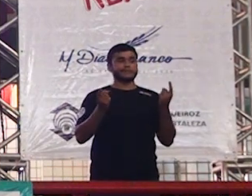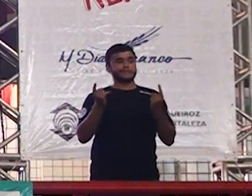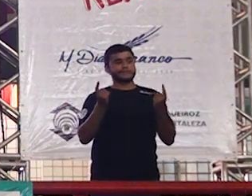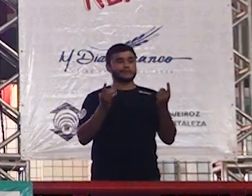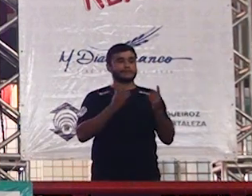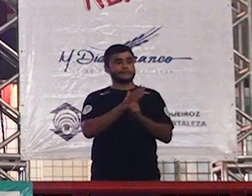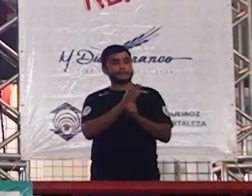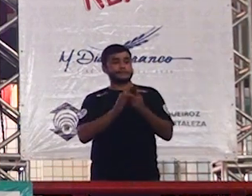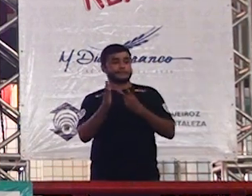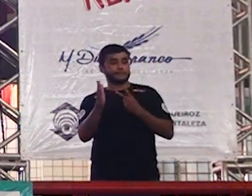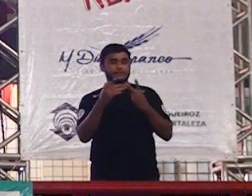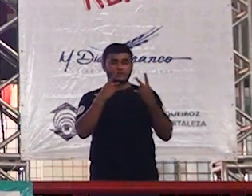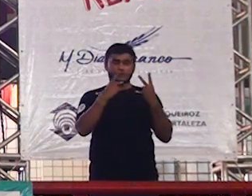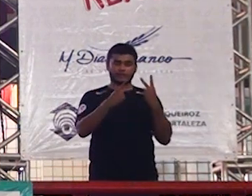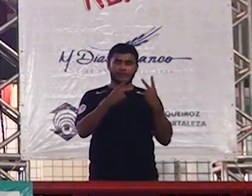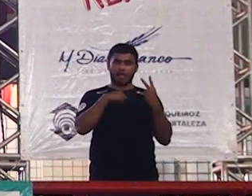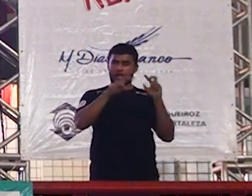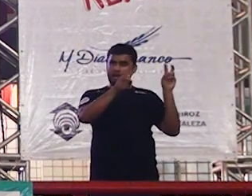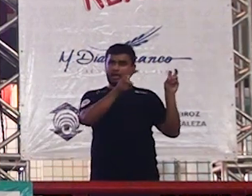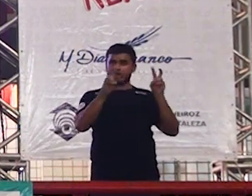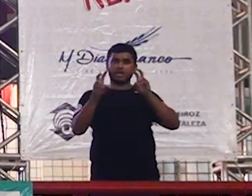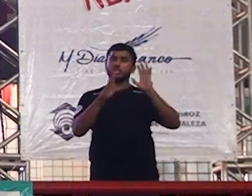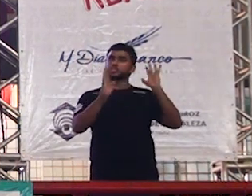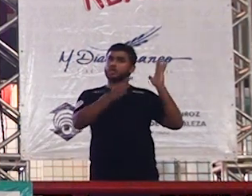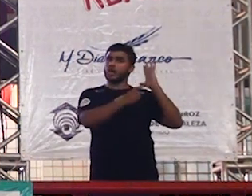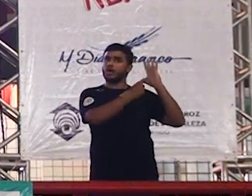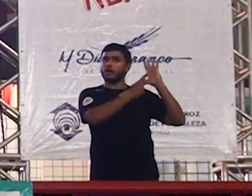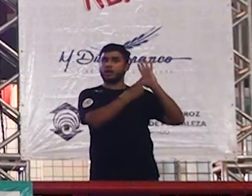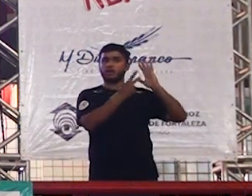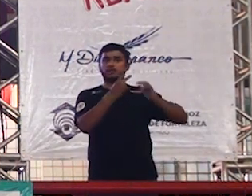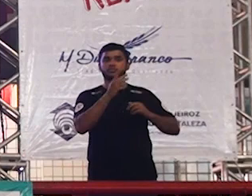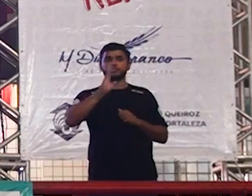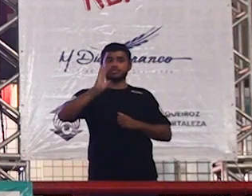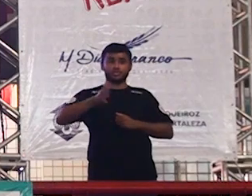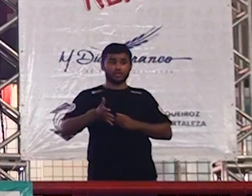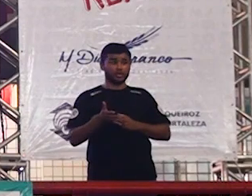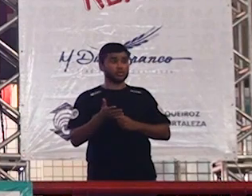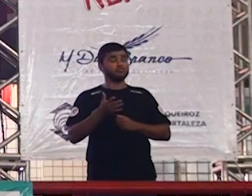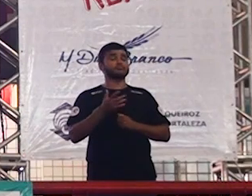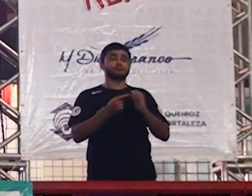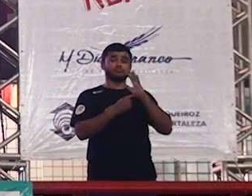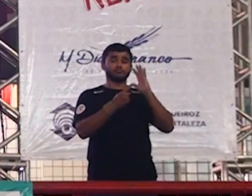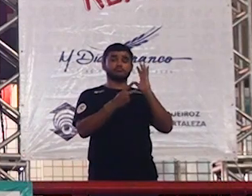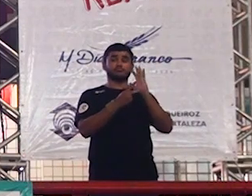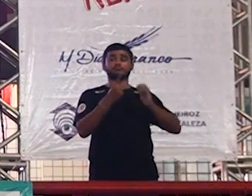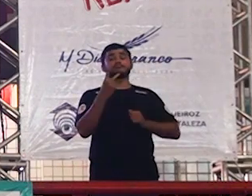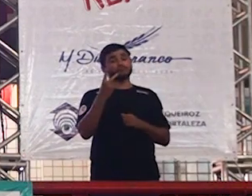Então, quer dizer que a questão ambiental já caiu mais de uma vez.